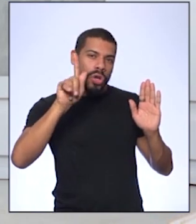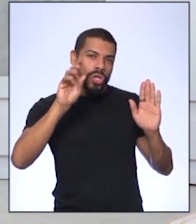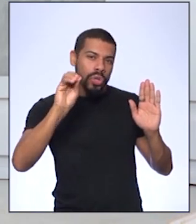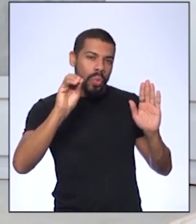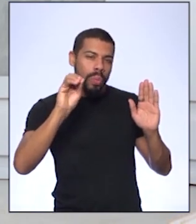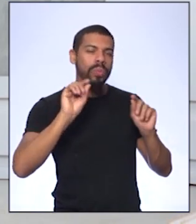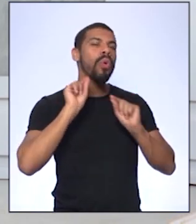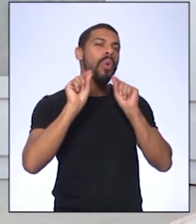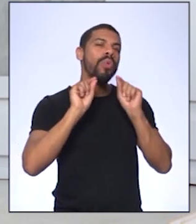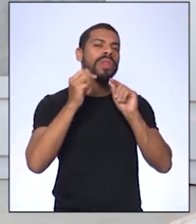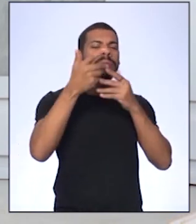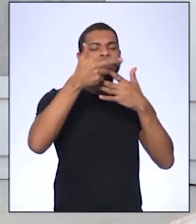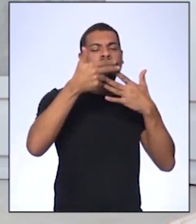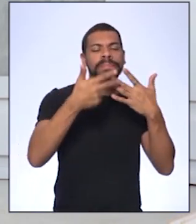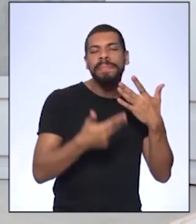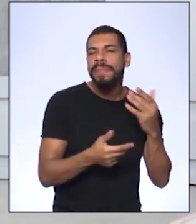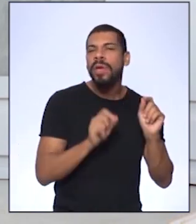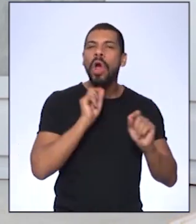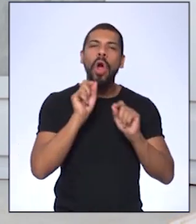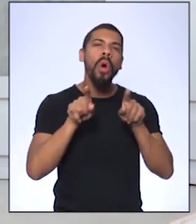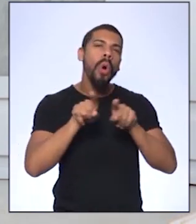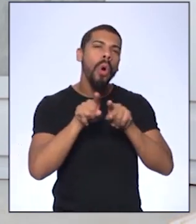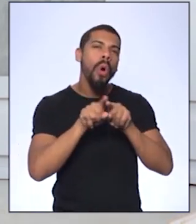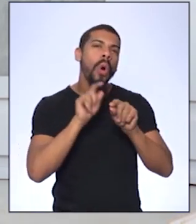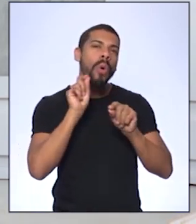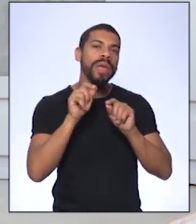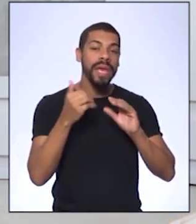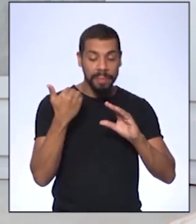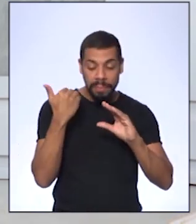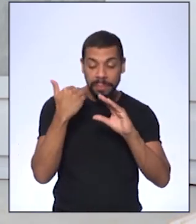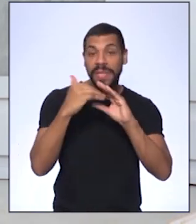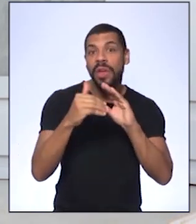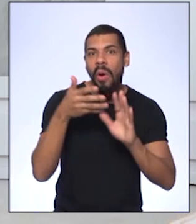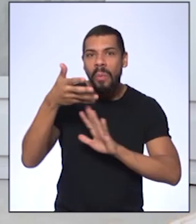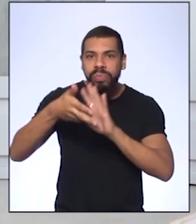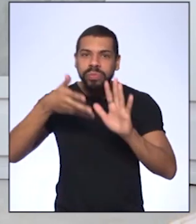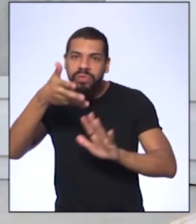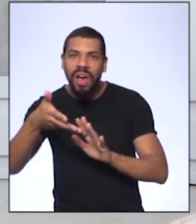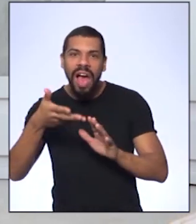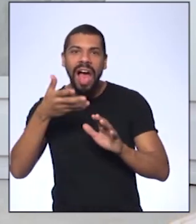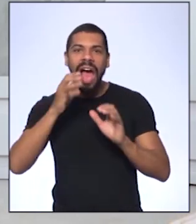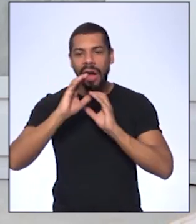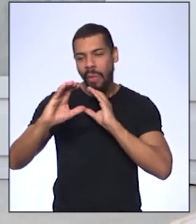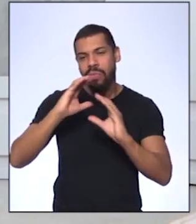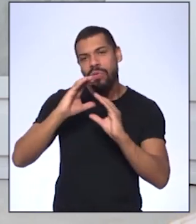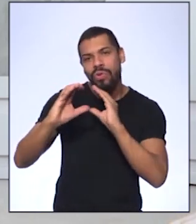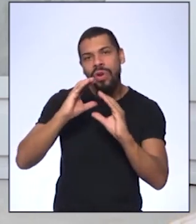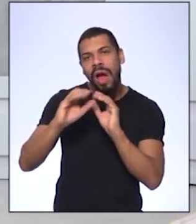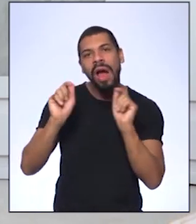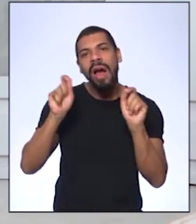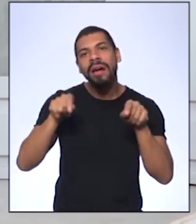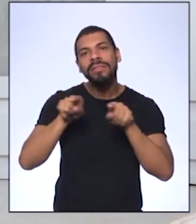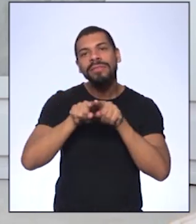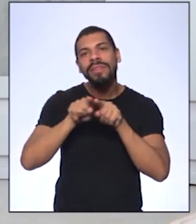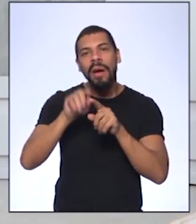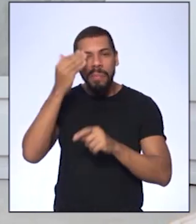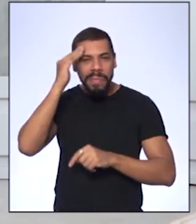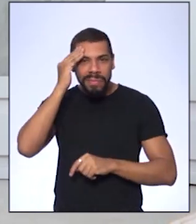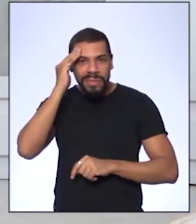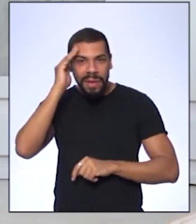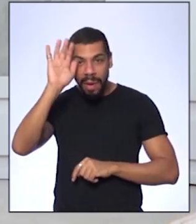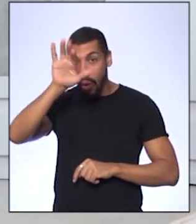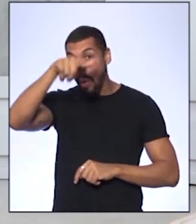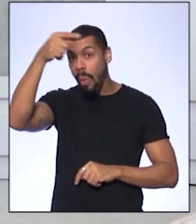traz elementos que possibilitam que quem mandou a mensagem crie uma mensagem que possa ser entendida